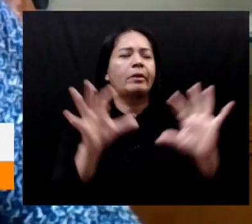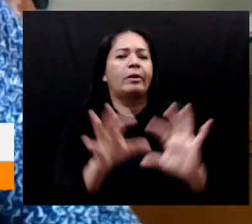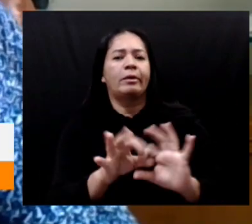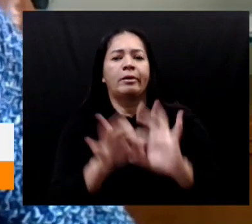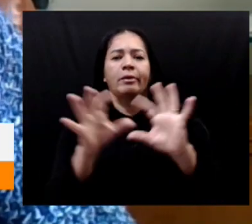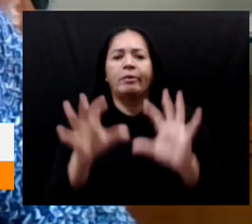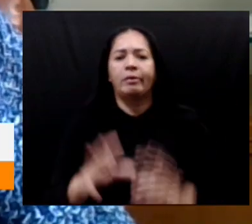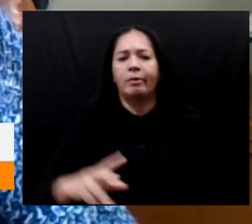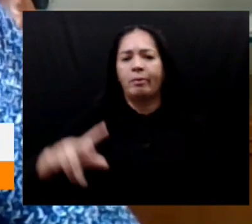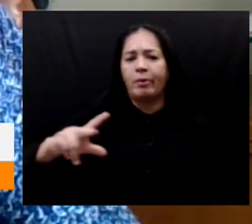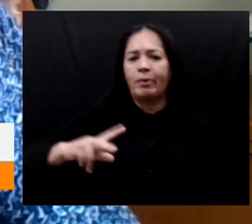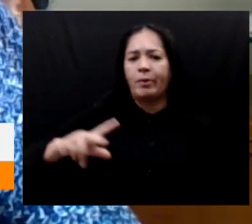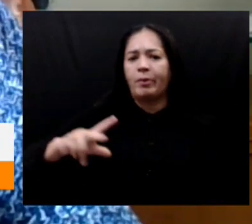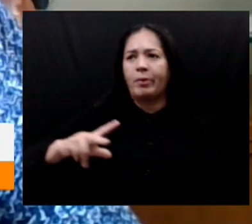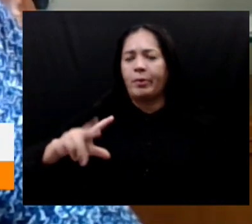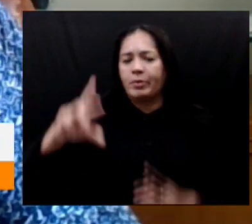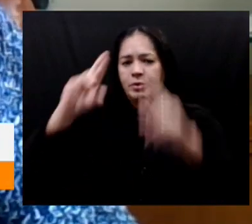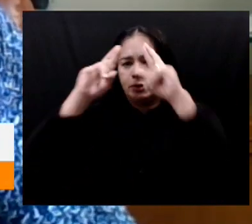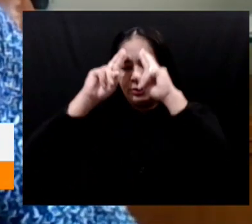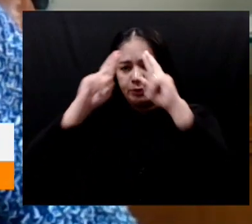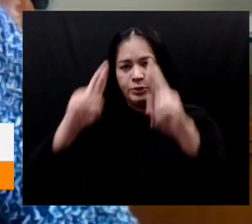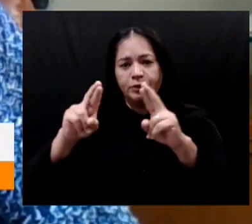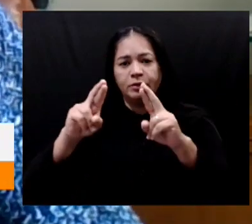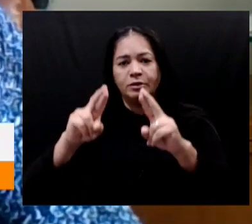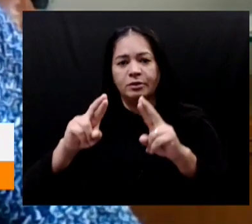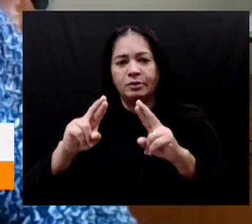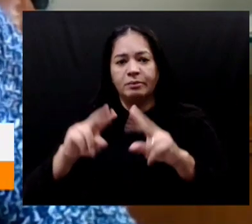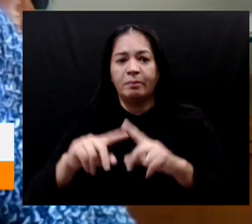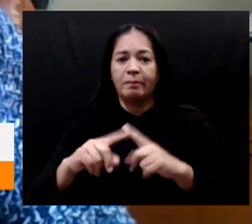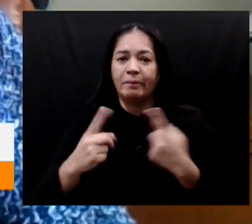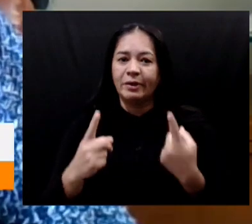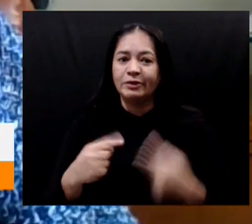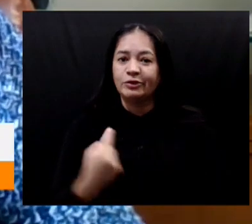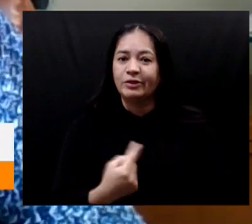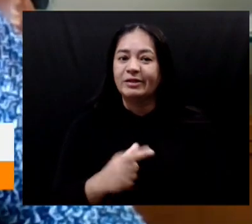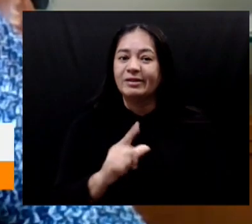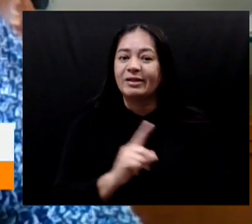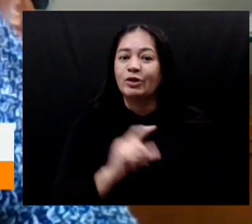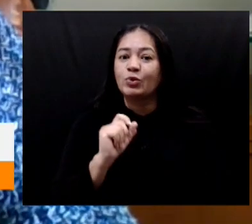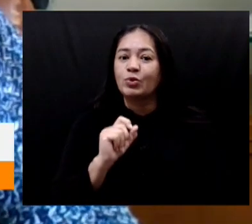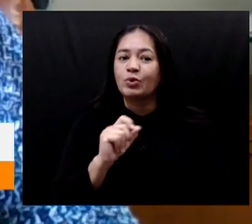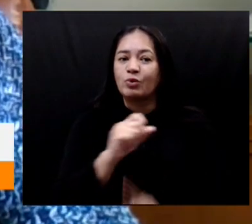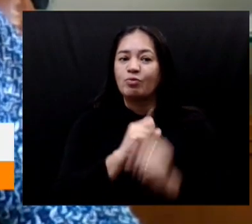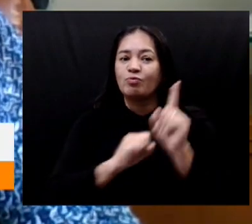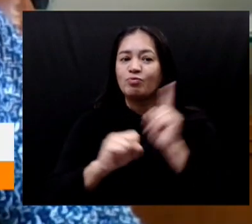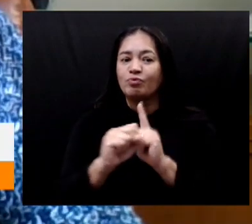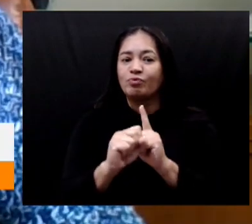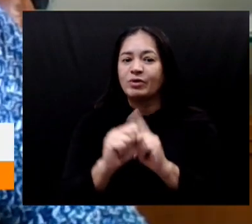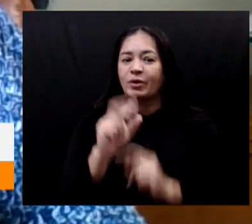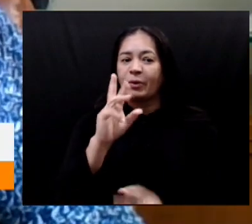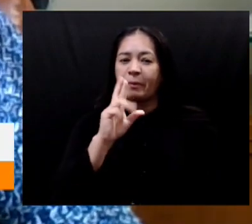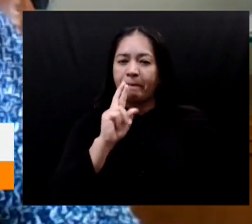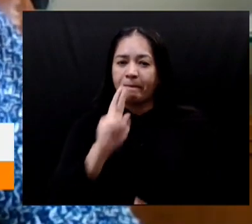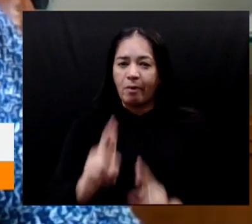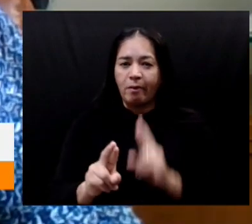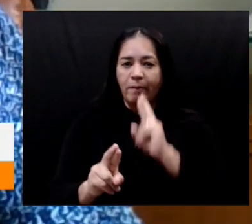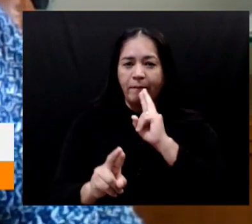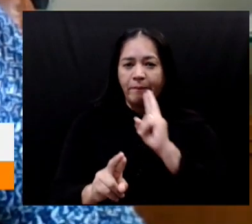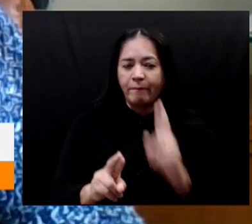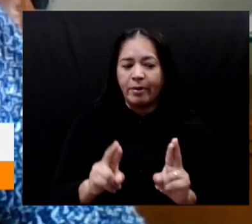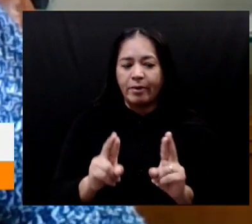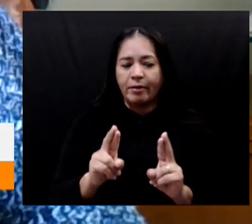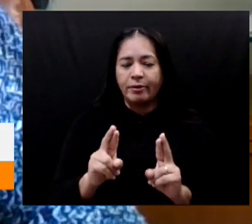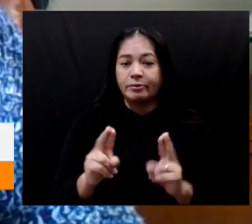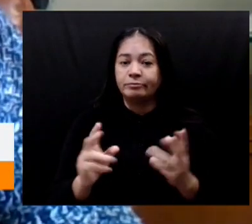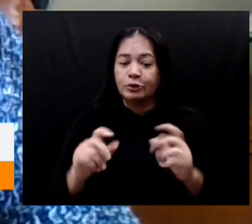de respeito, nós ainda temos uma sociedade de resultado, de competências,